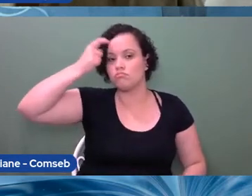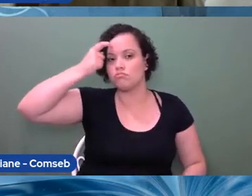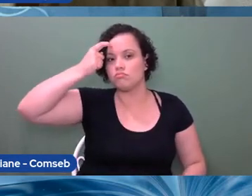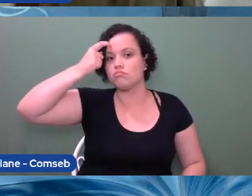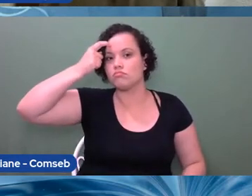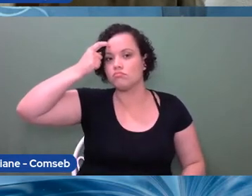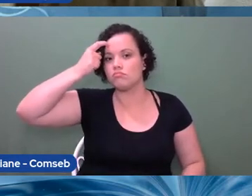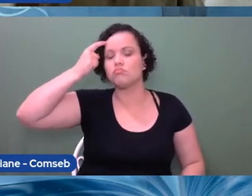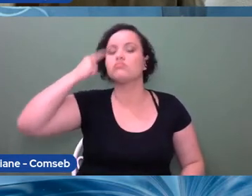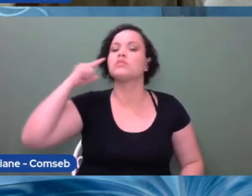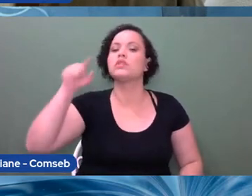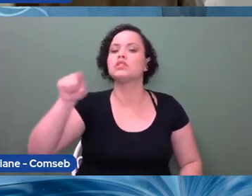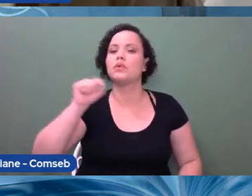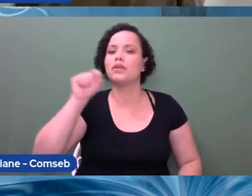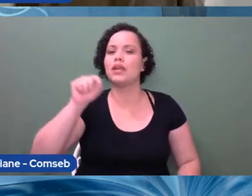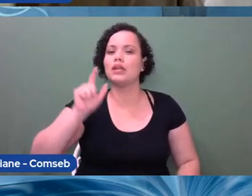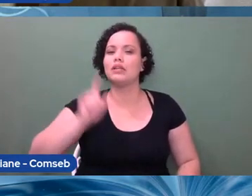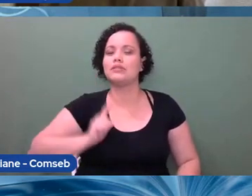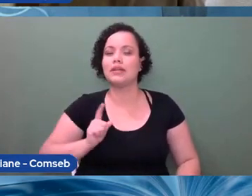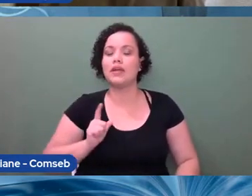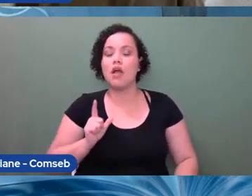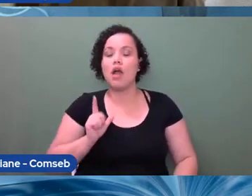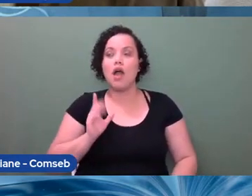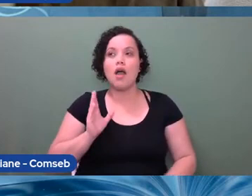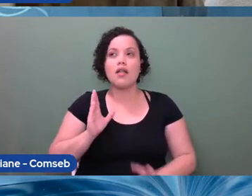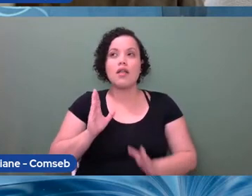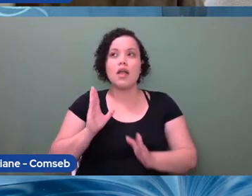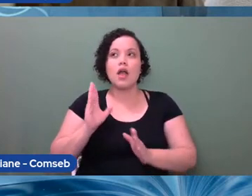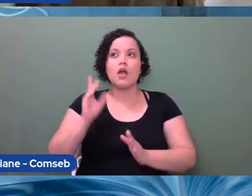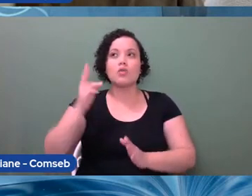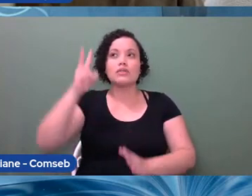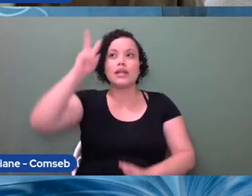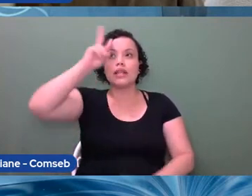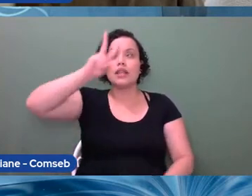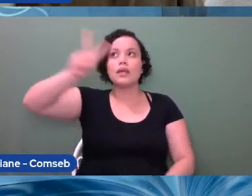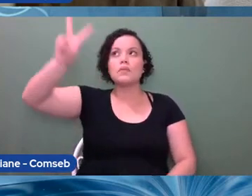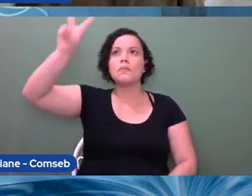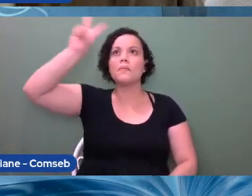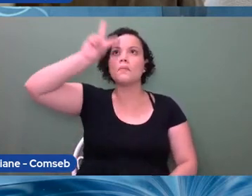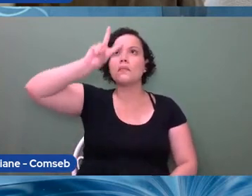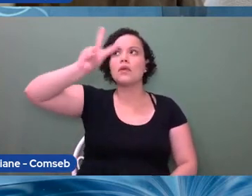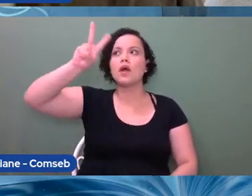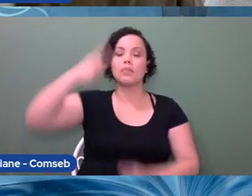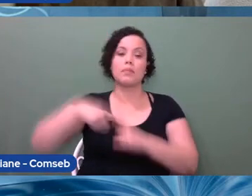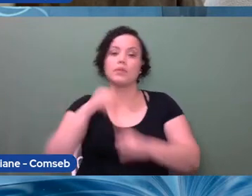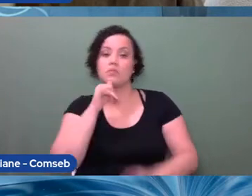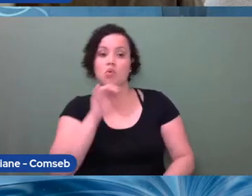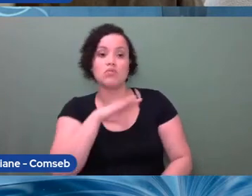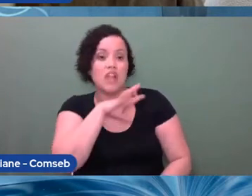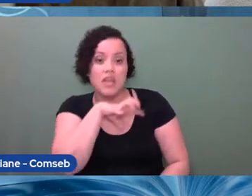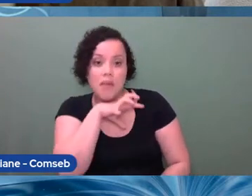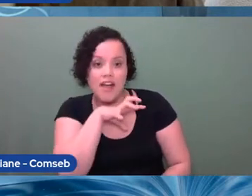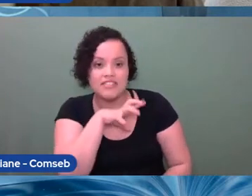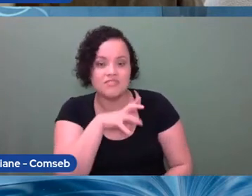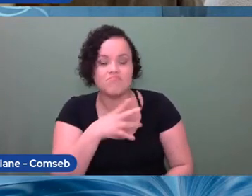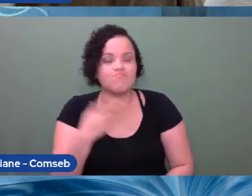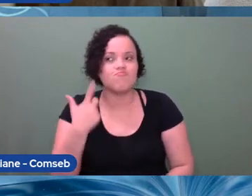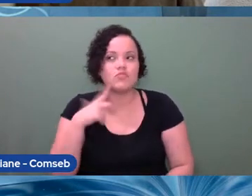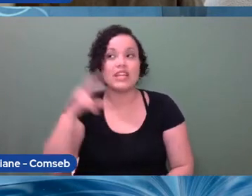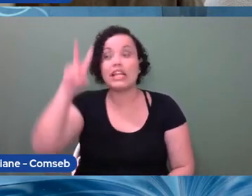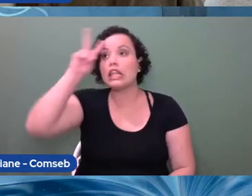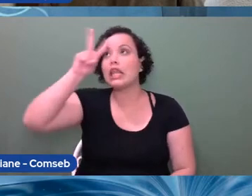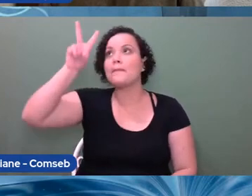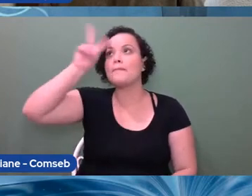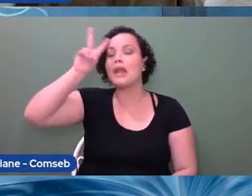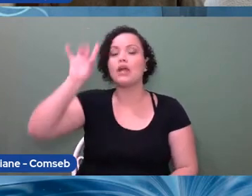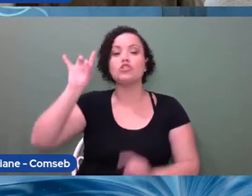Isto é, ele tem acesso à lembrança. Os animais não têm acesso à lembrança, eles fazem por um processo